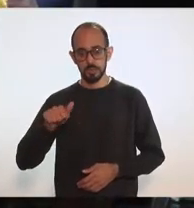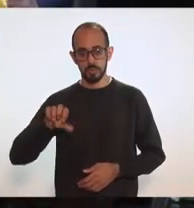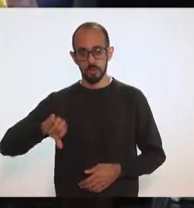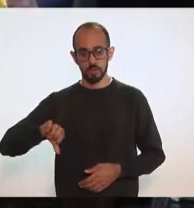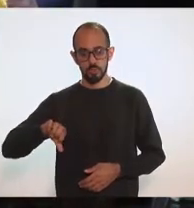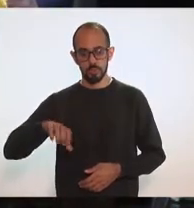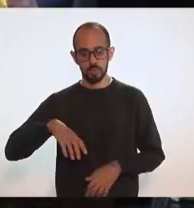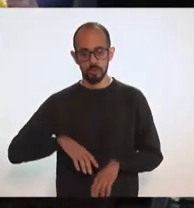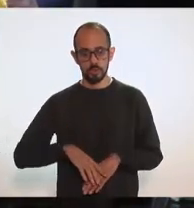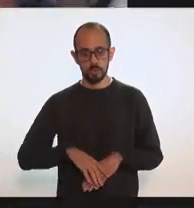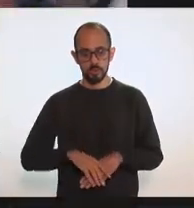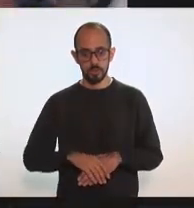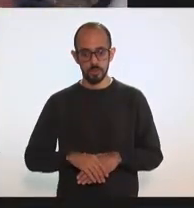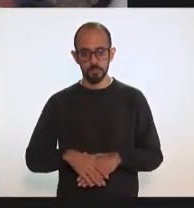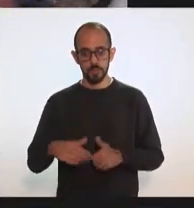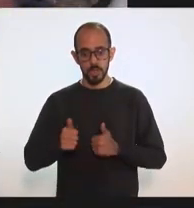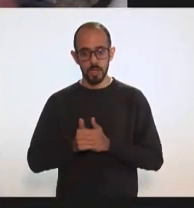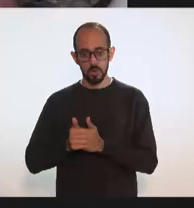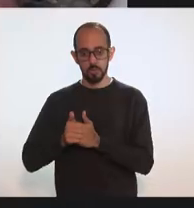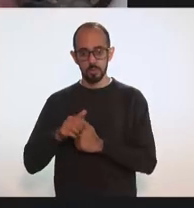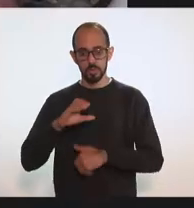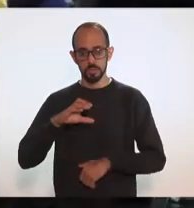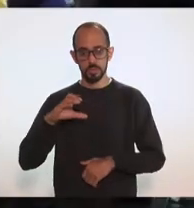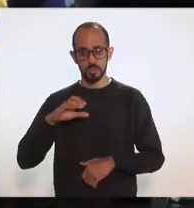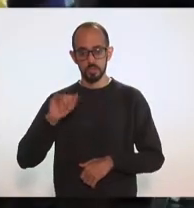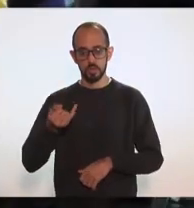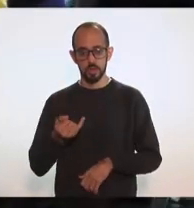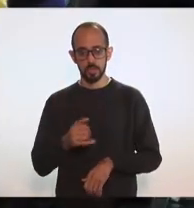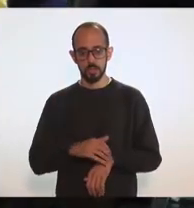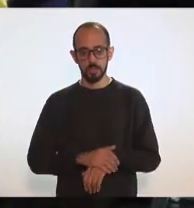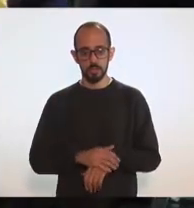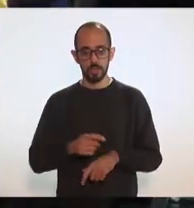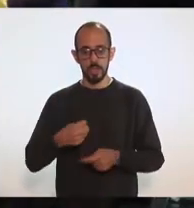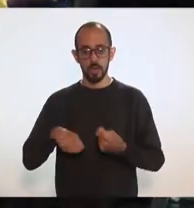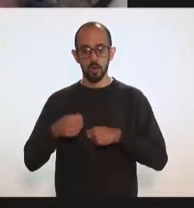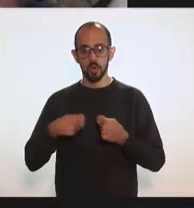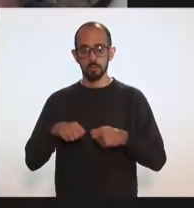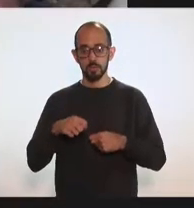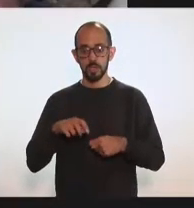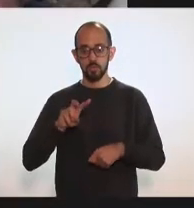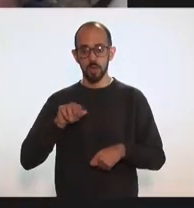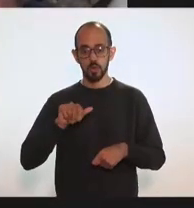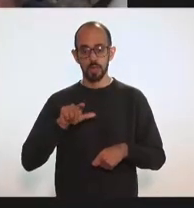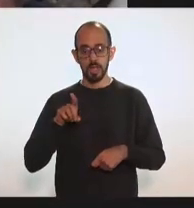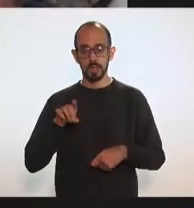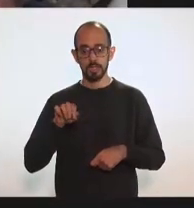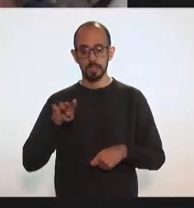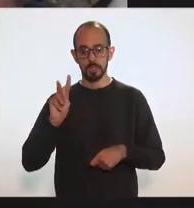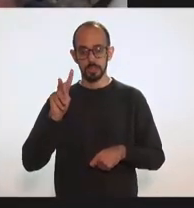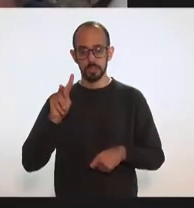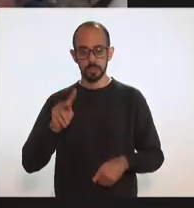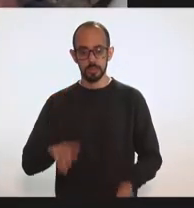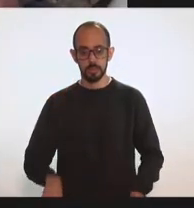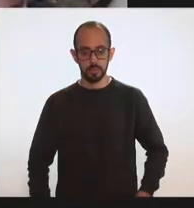Acompanho o parecer da CCJ, presidente. Pela Comissão de Economia, Valdec Carneiro.